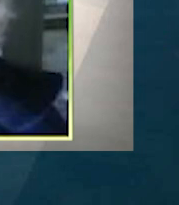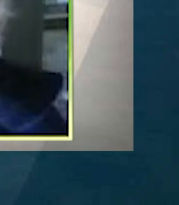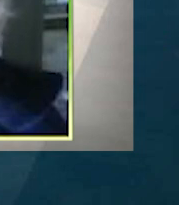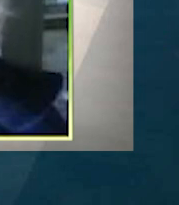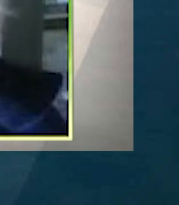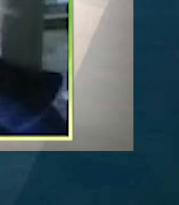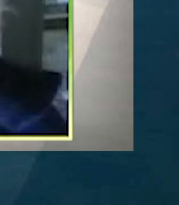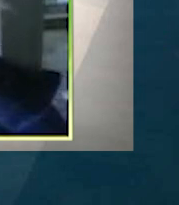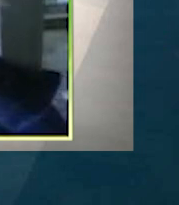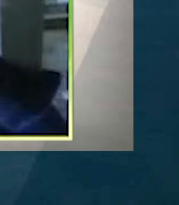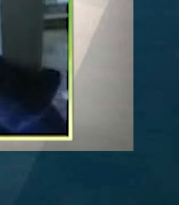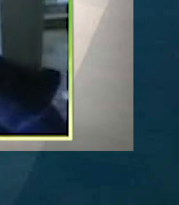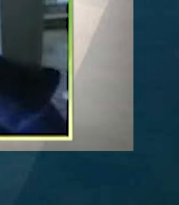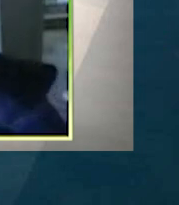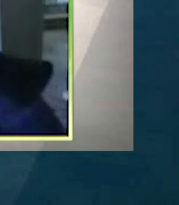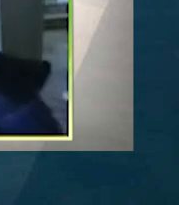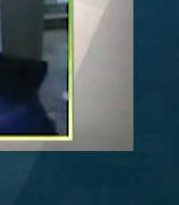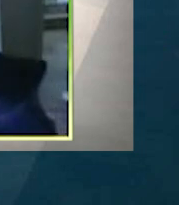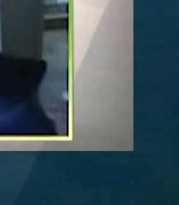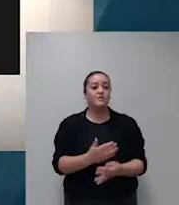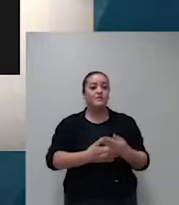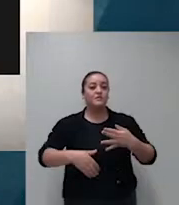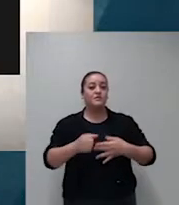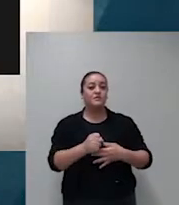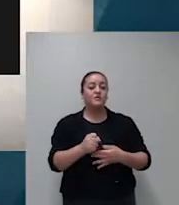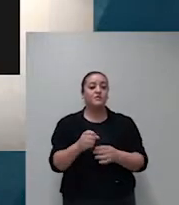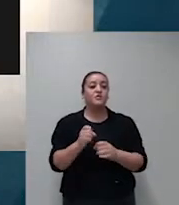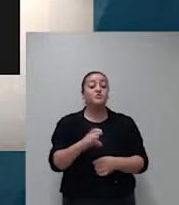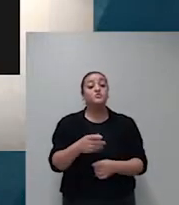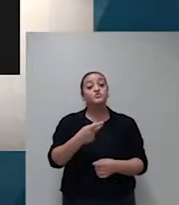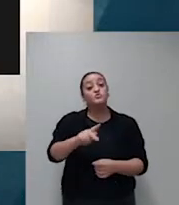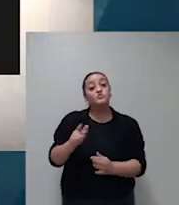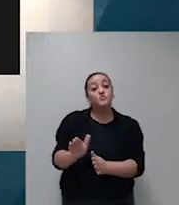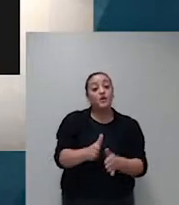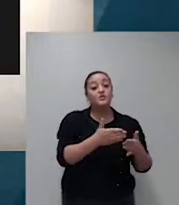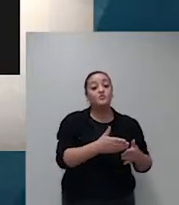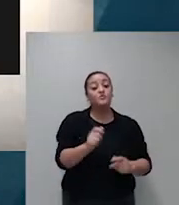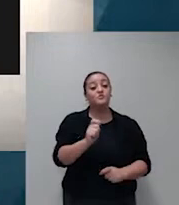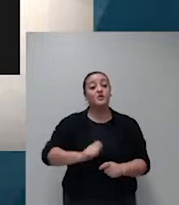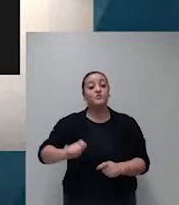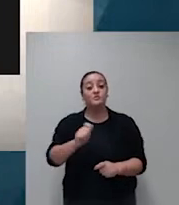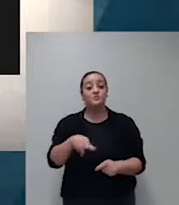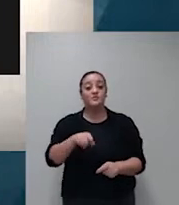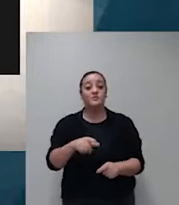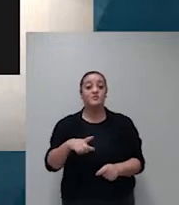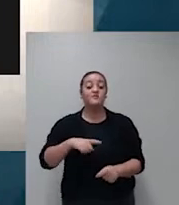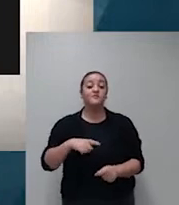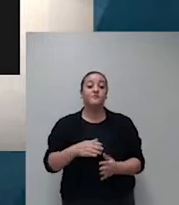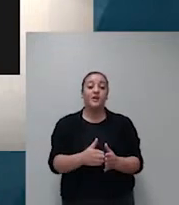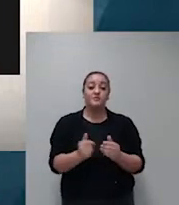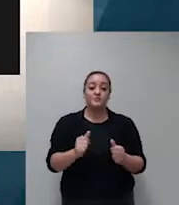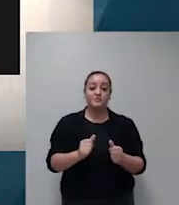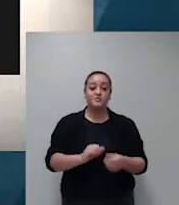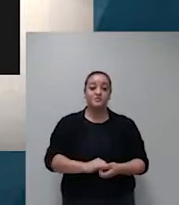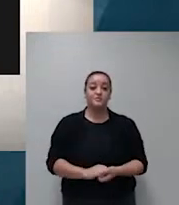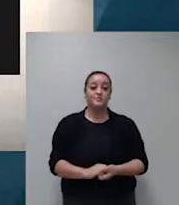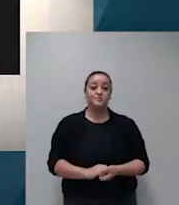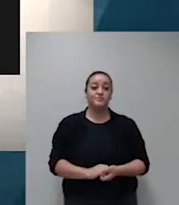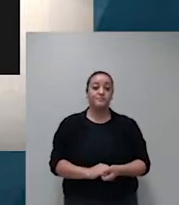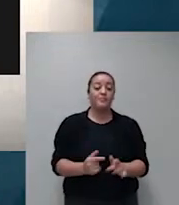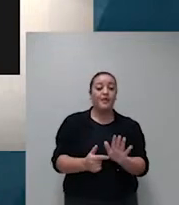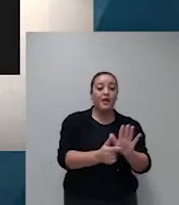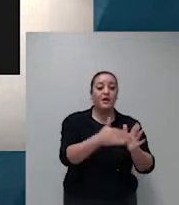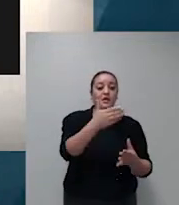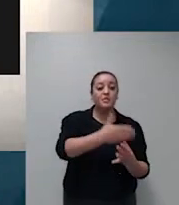manifestação formal que a comunhão parcial de bens equivale a modificação de regime de bens na Constância do